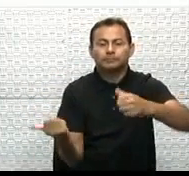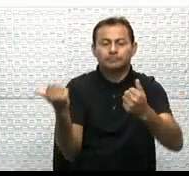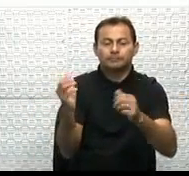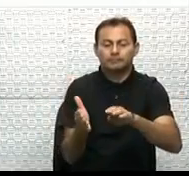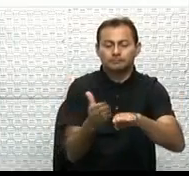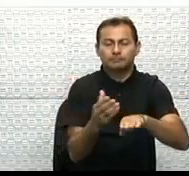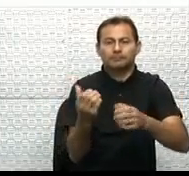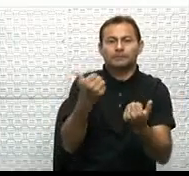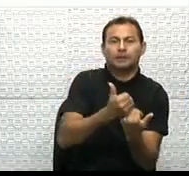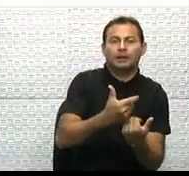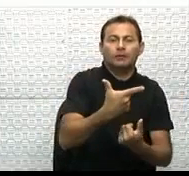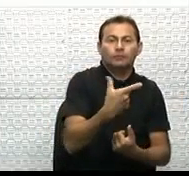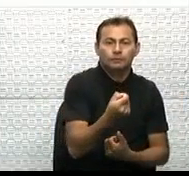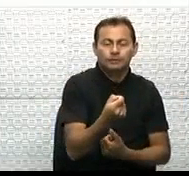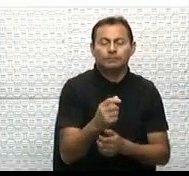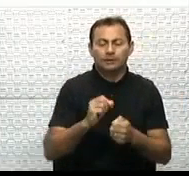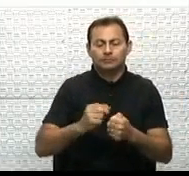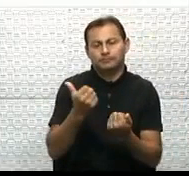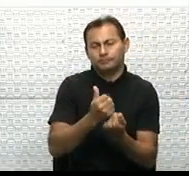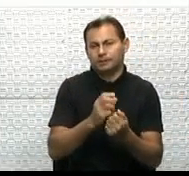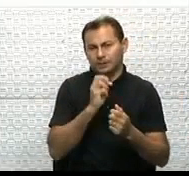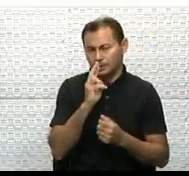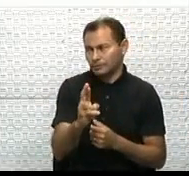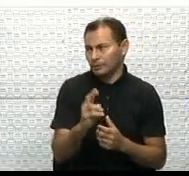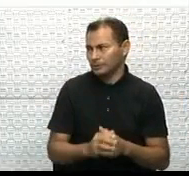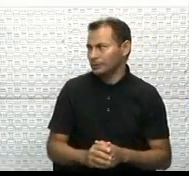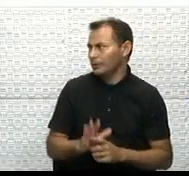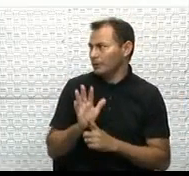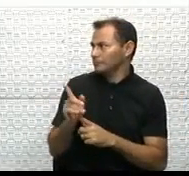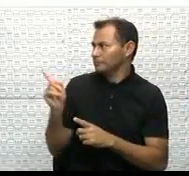20. Faz a substituição e aí você resolve.